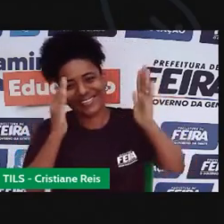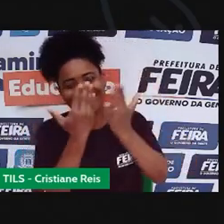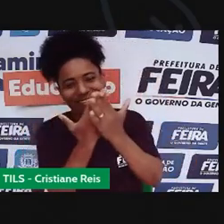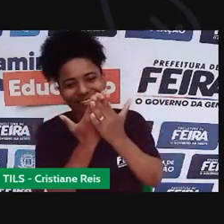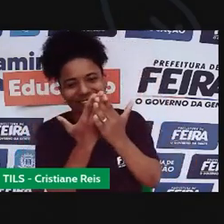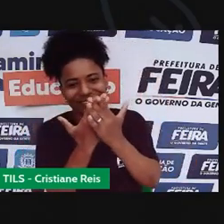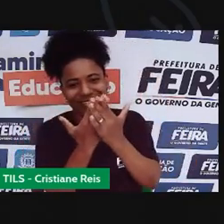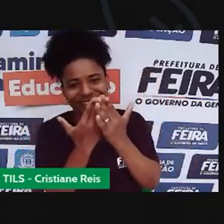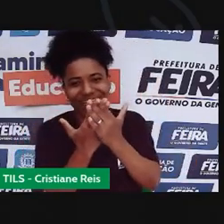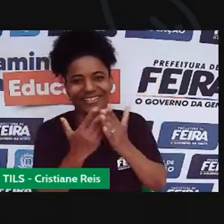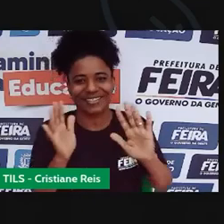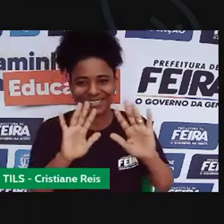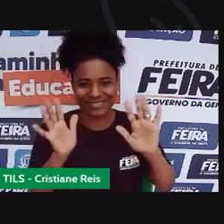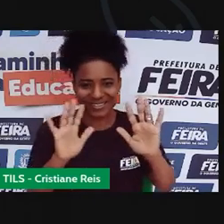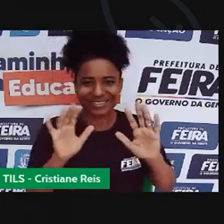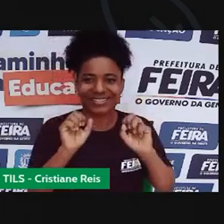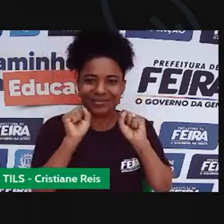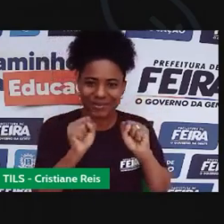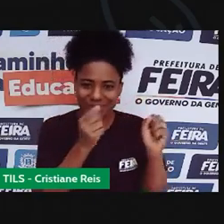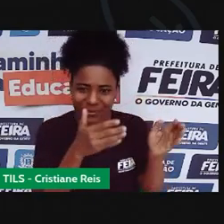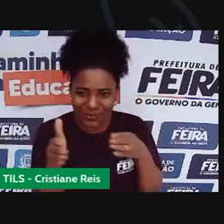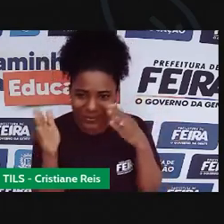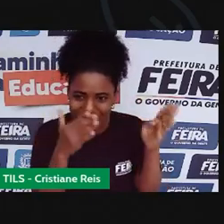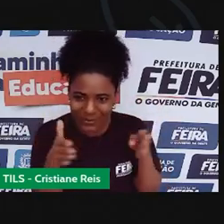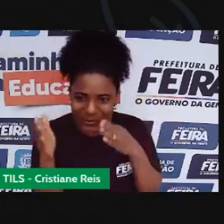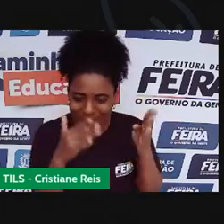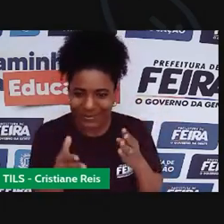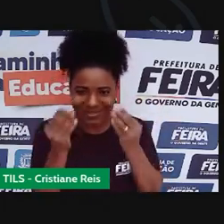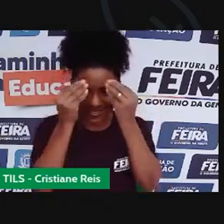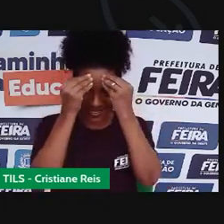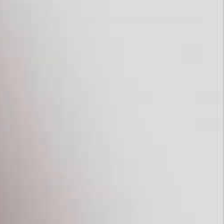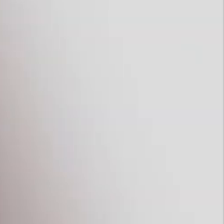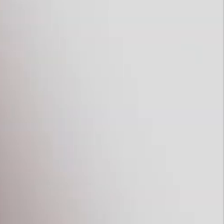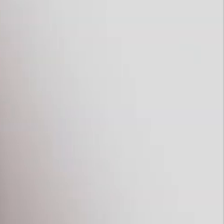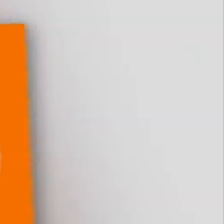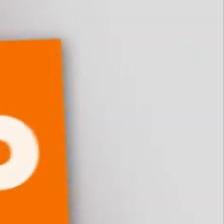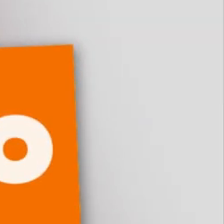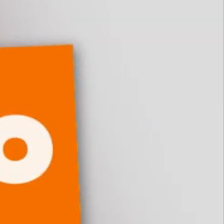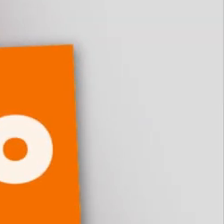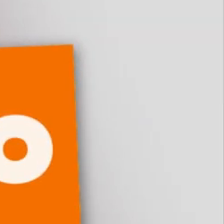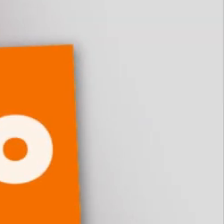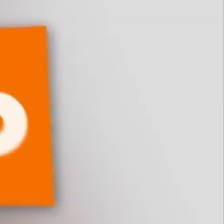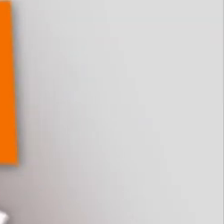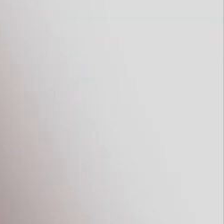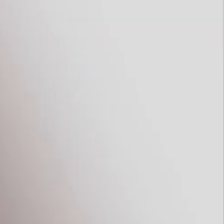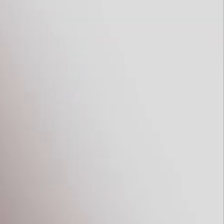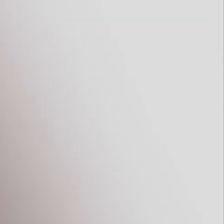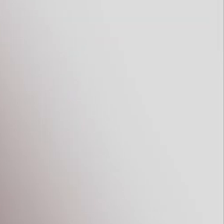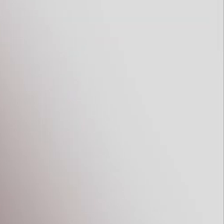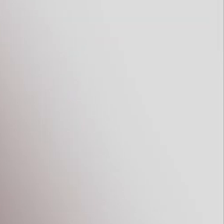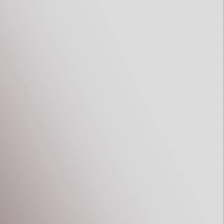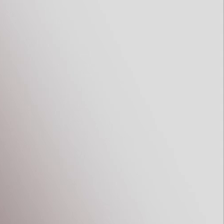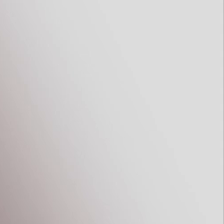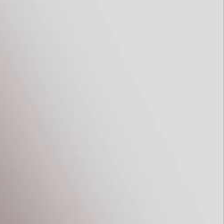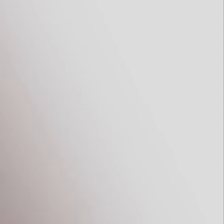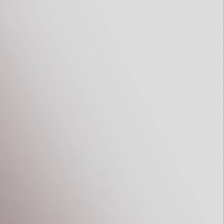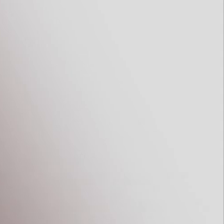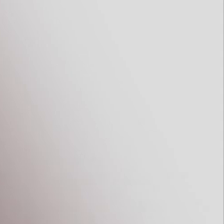enganizar, é só, voltar e ter um vídeo mais uma vez. Muito obrigada. Obrigada. Obrigada.